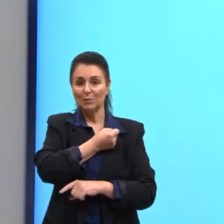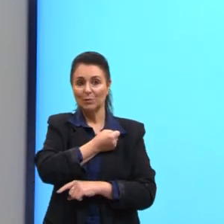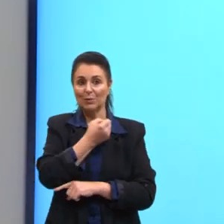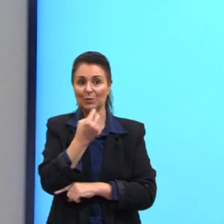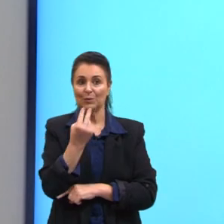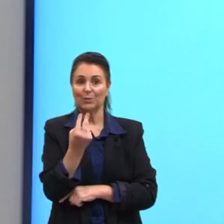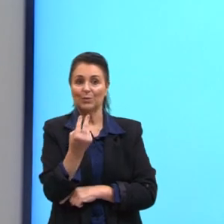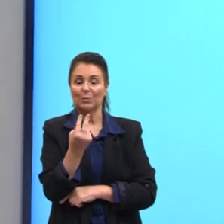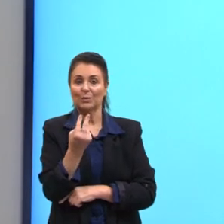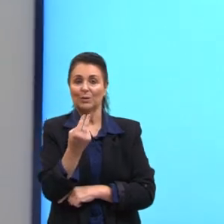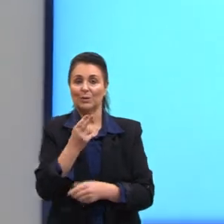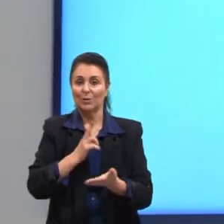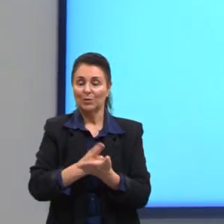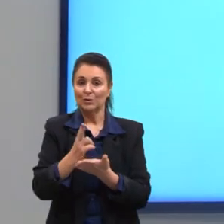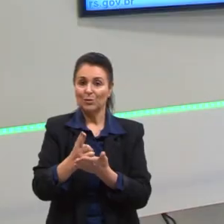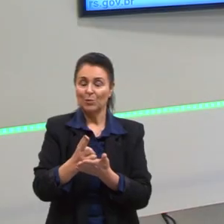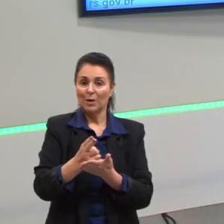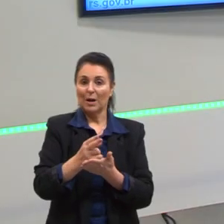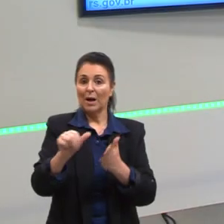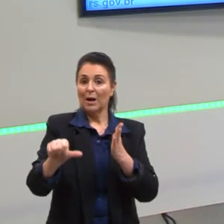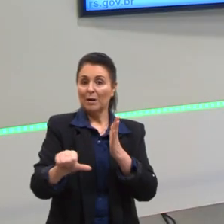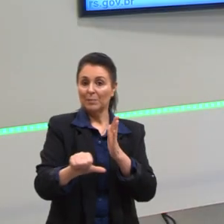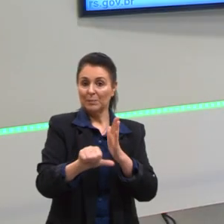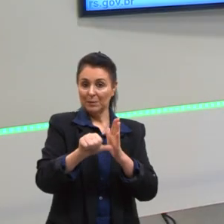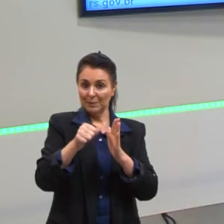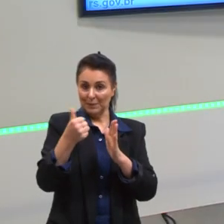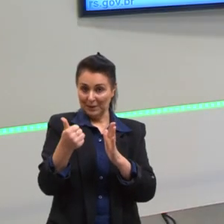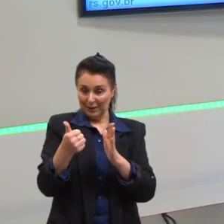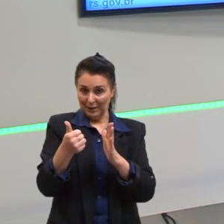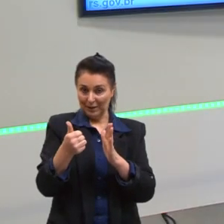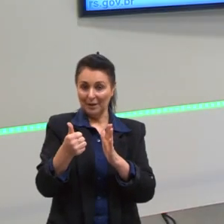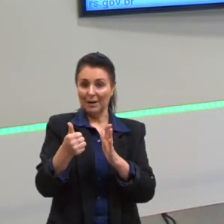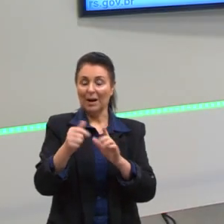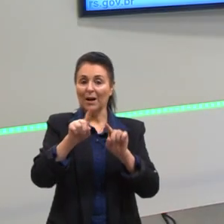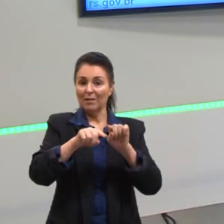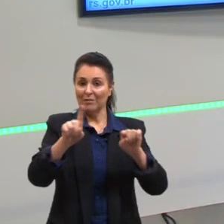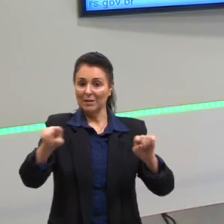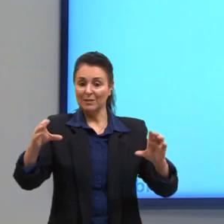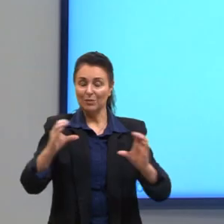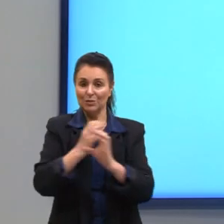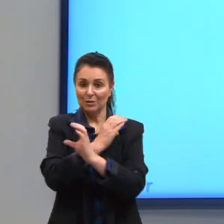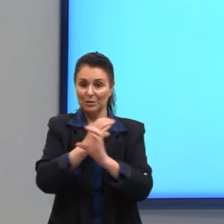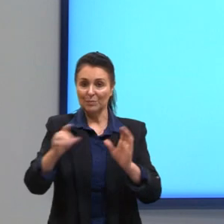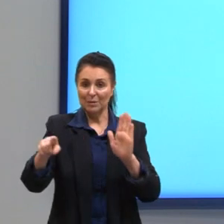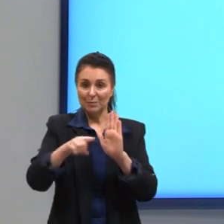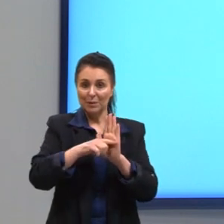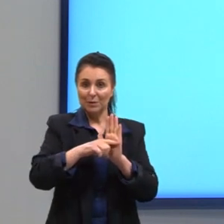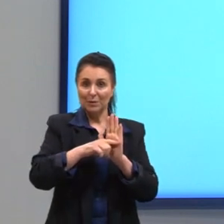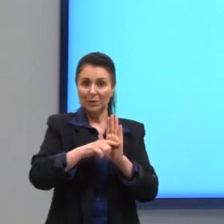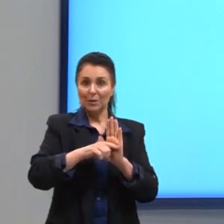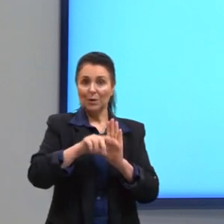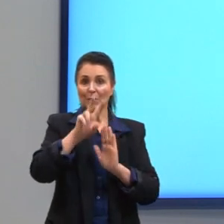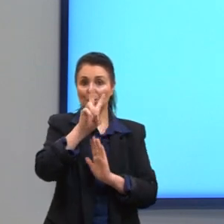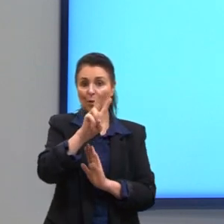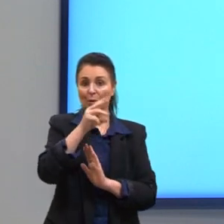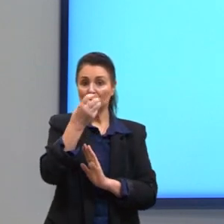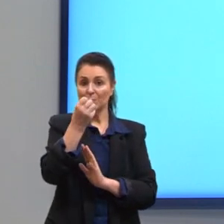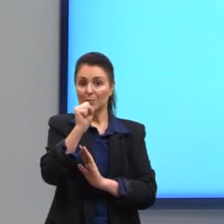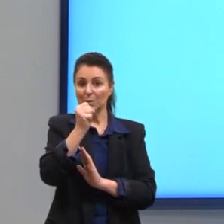aqui eu mantive a primeira mantém o valor dessa minha variação de entalpia - 2800 quilojoule